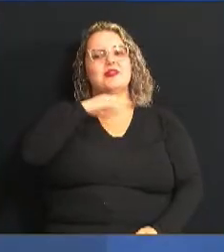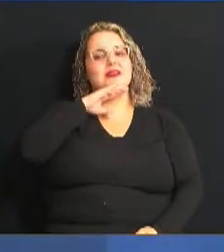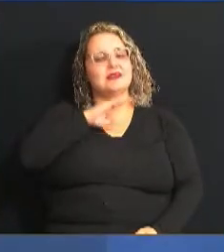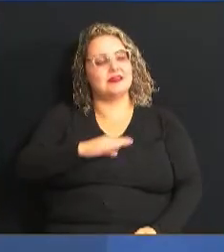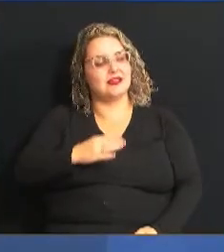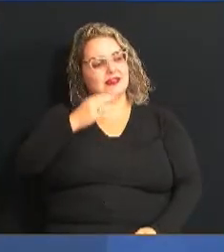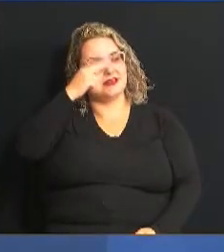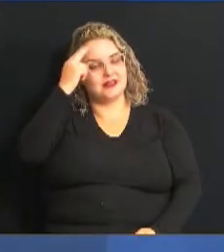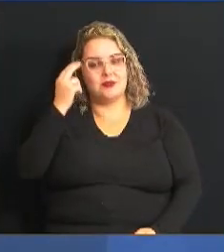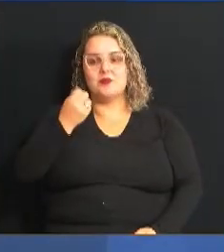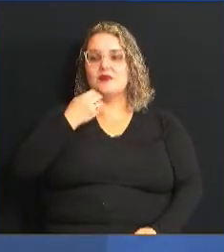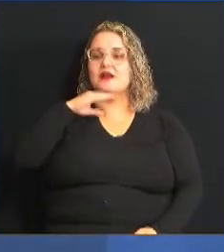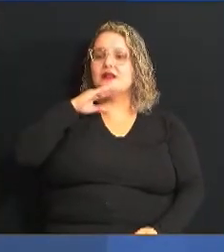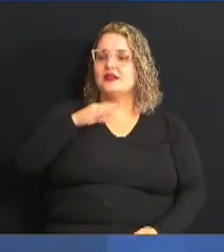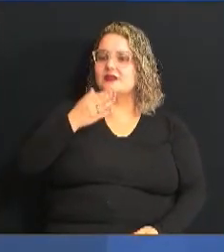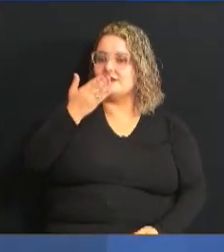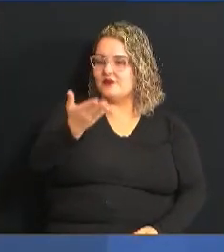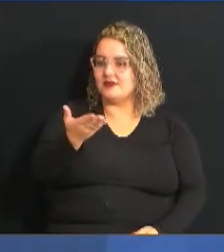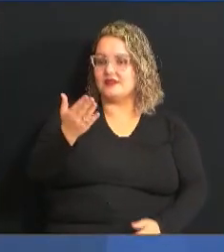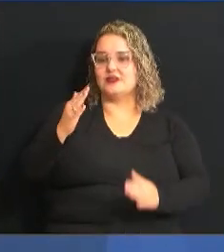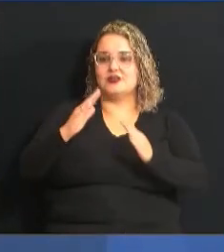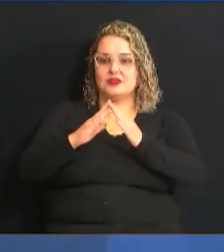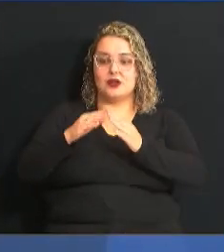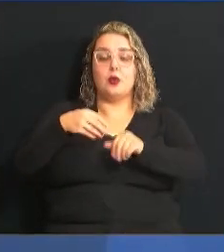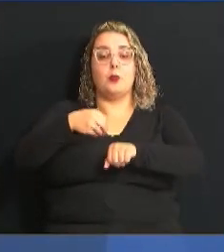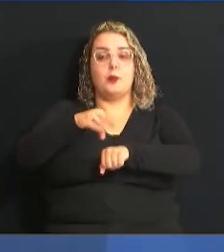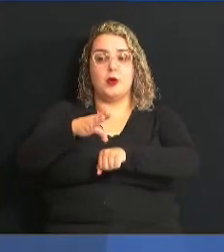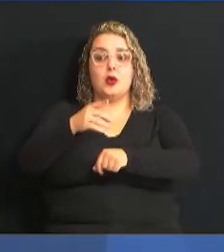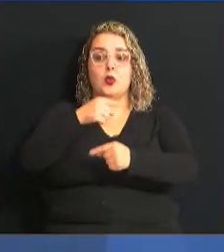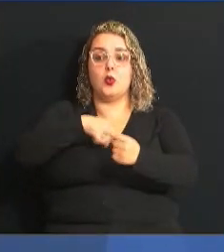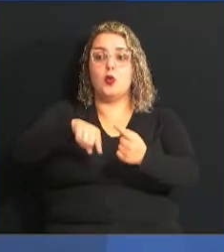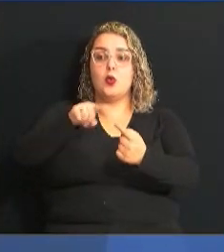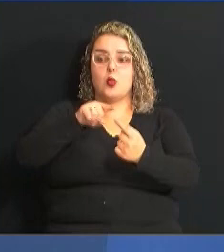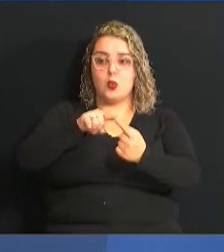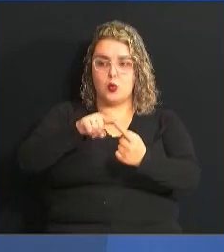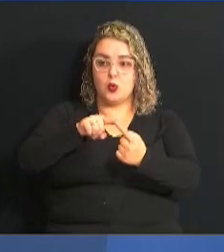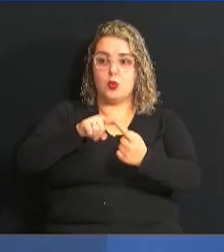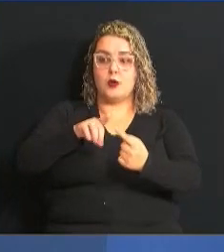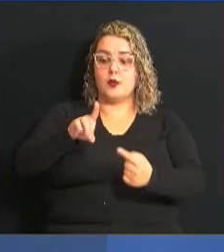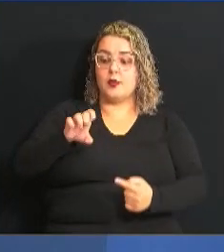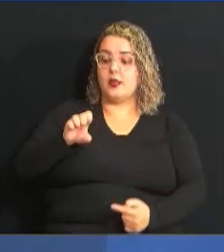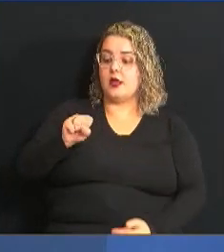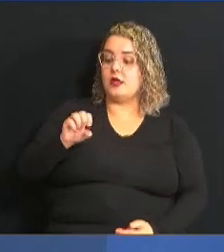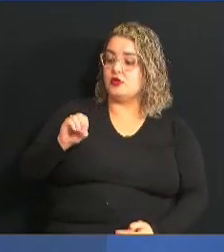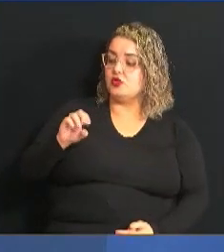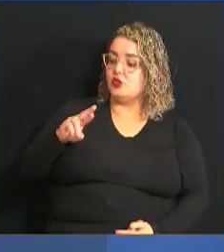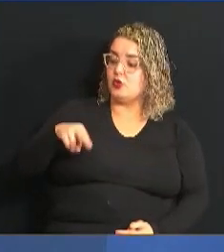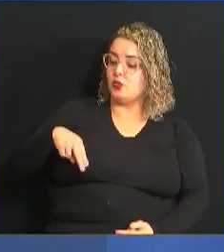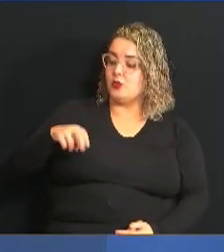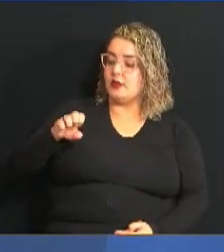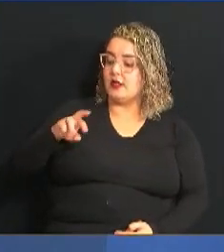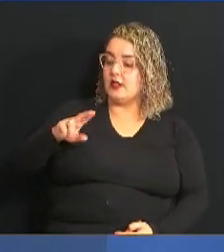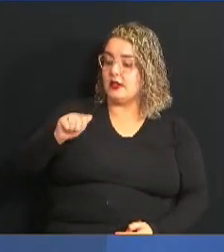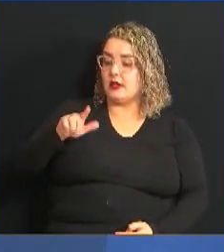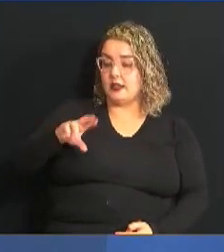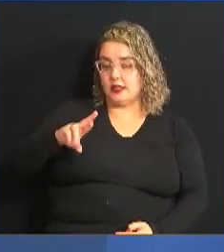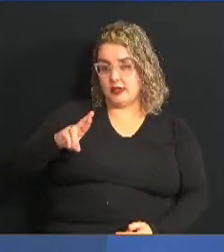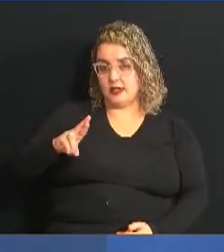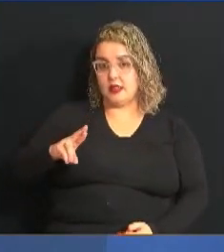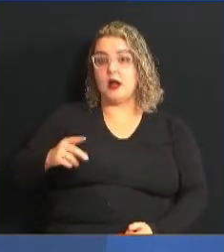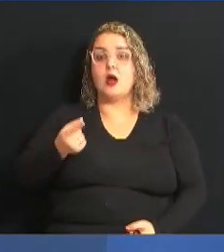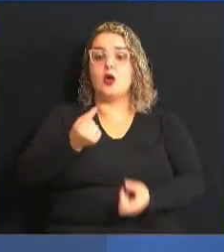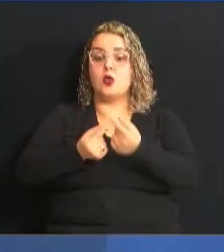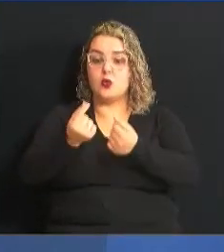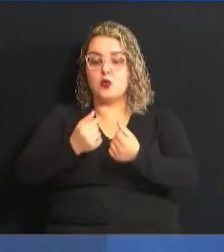aí de casa. É uma indicação que tem o objetivo de desonerar os cofres públicos. Por isso, o